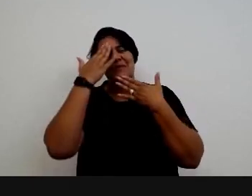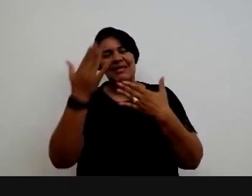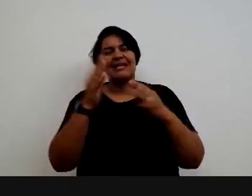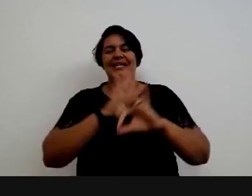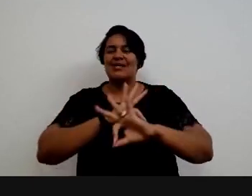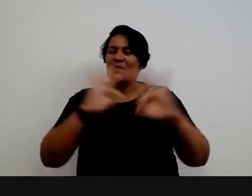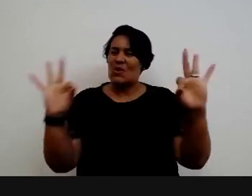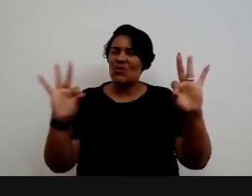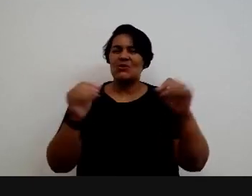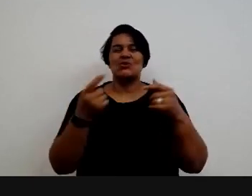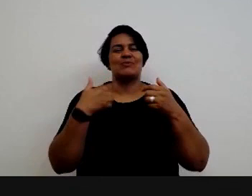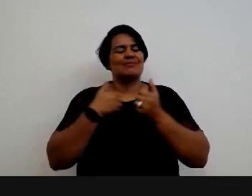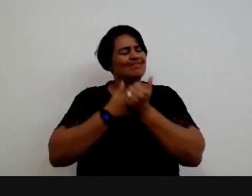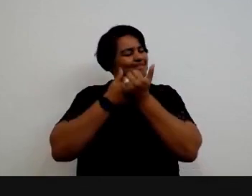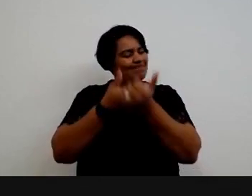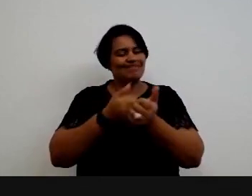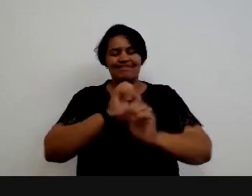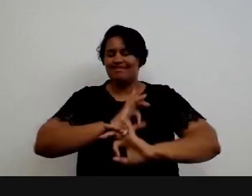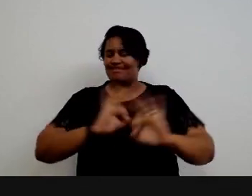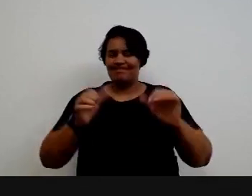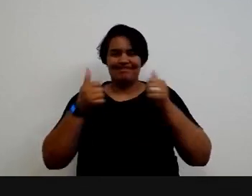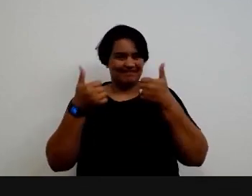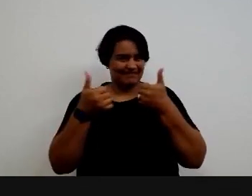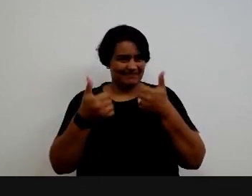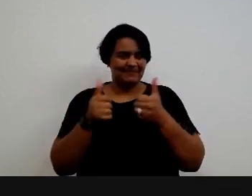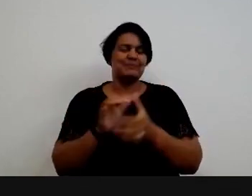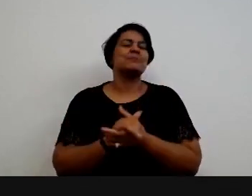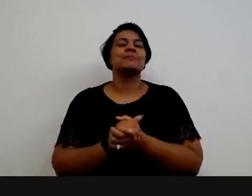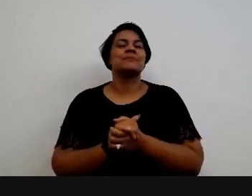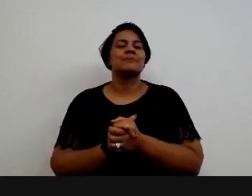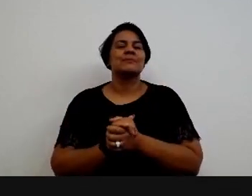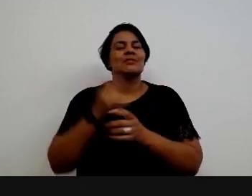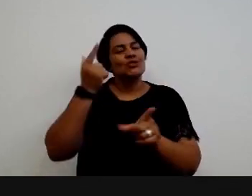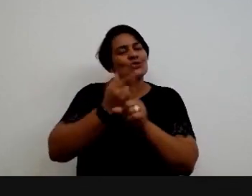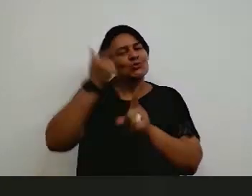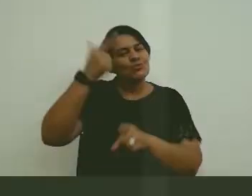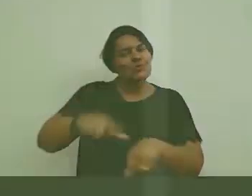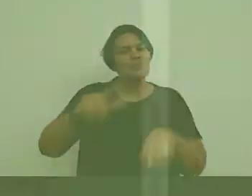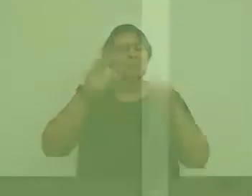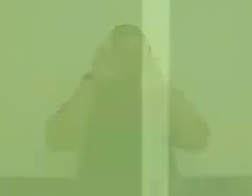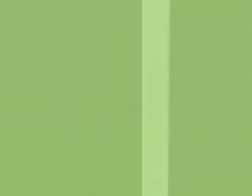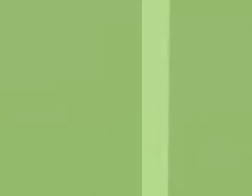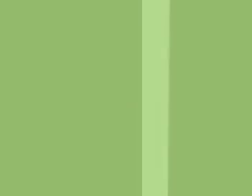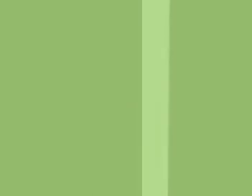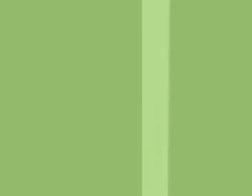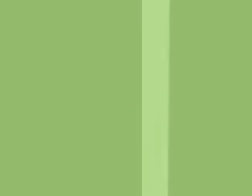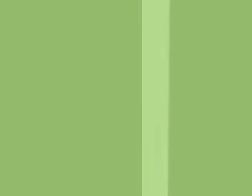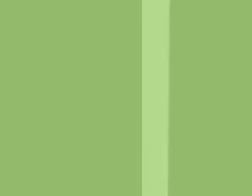expressivas. Vocês são 10, vocês são massa, tá? E até a próxima, gente.